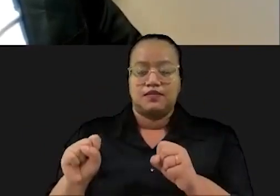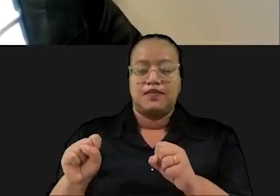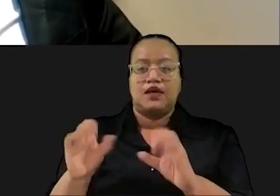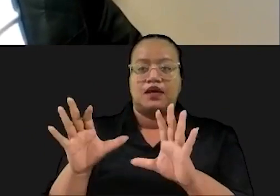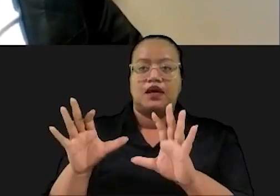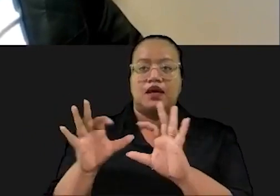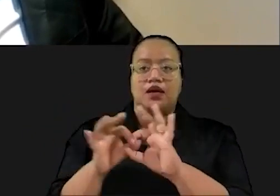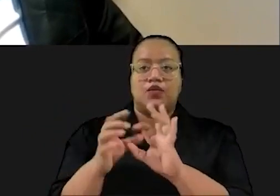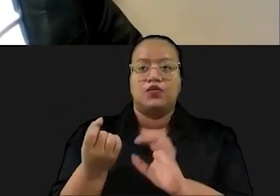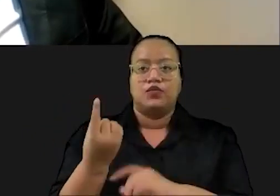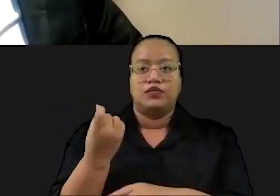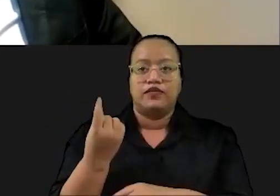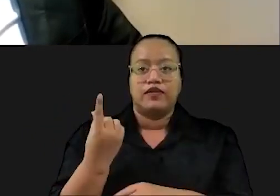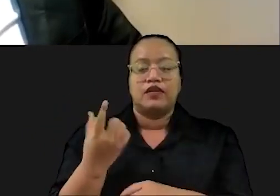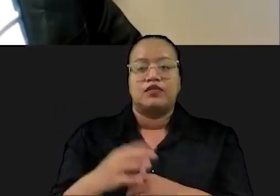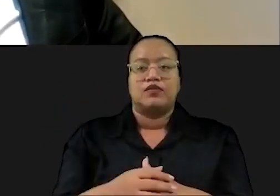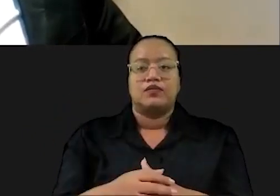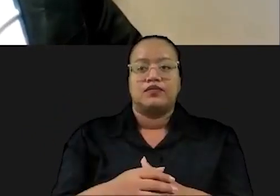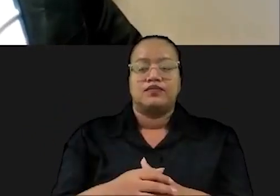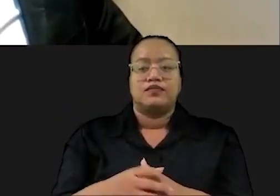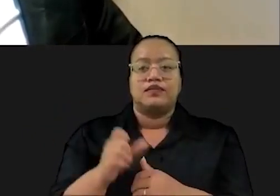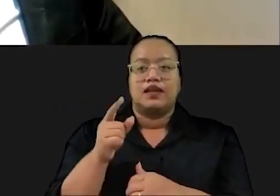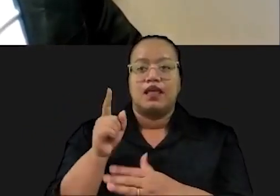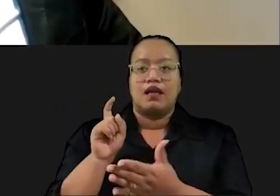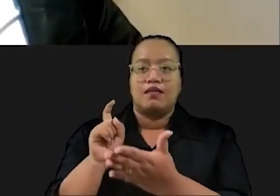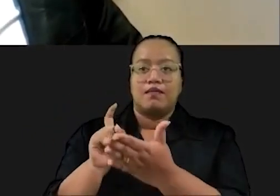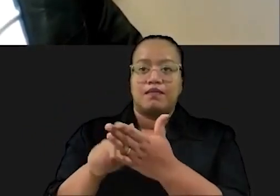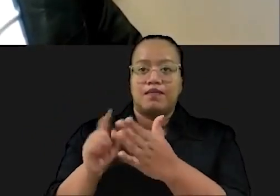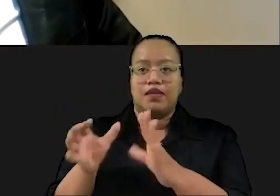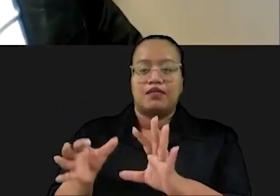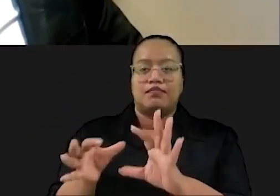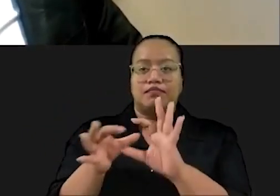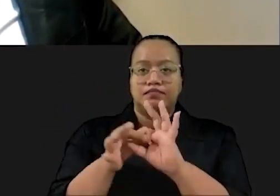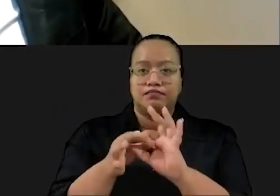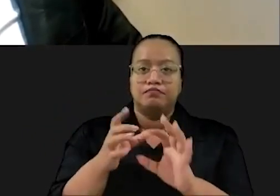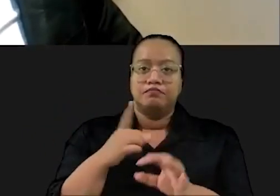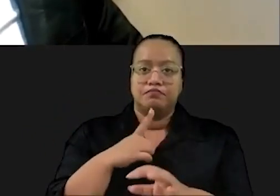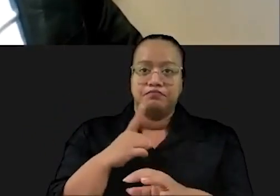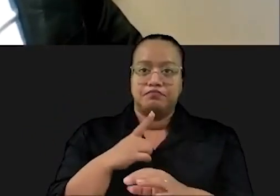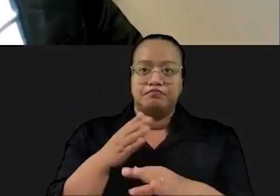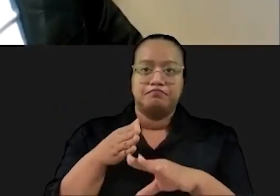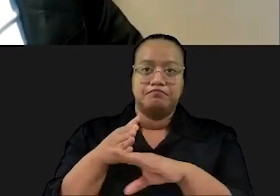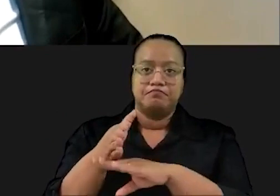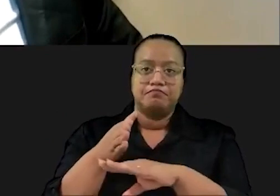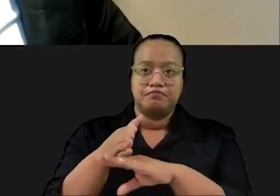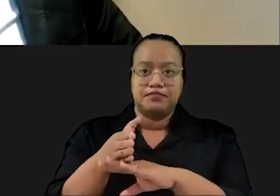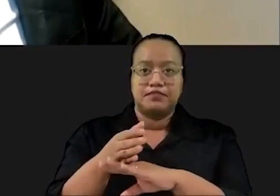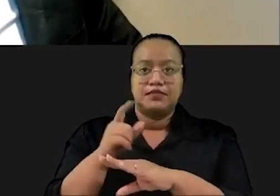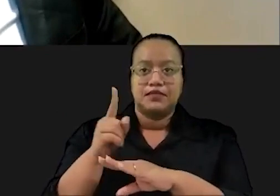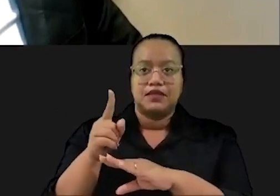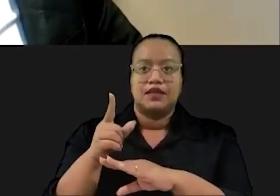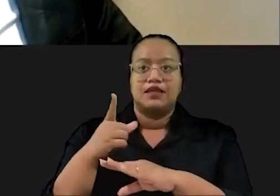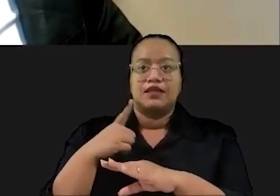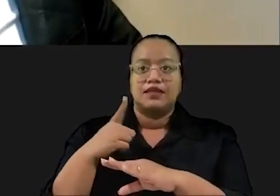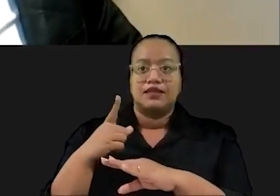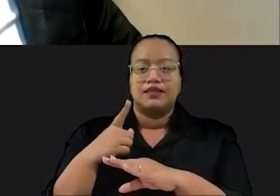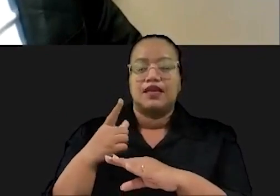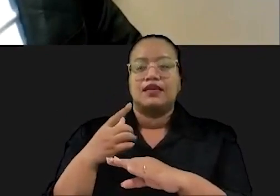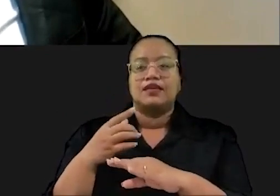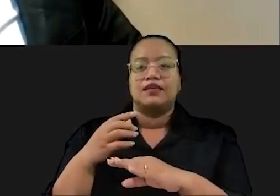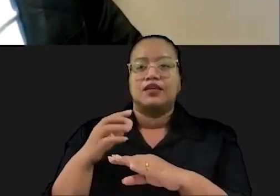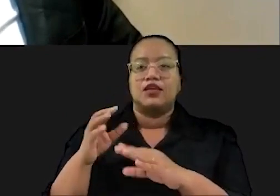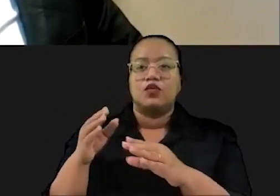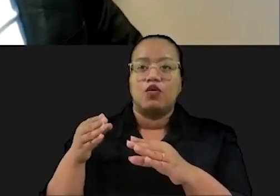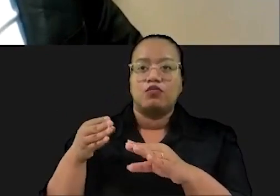está se autenticando na PDPJ e a PDPJ fornece as credenciais do usuário para o PJE. Então, por isso que a gente consegue